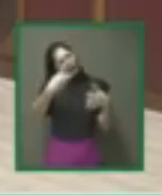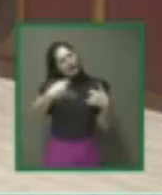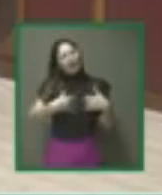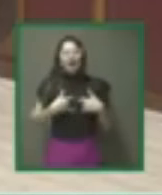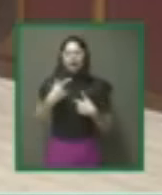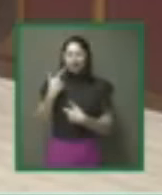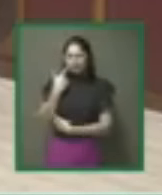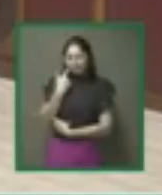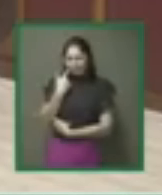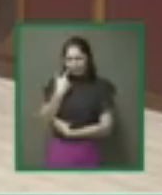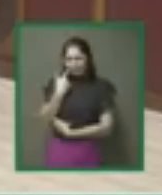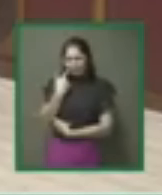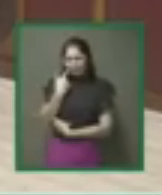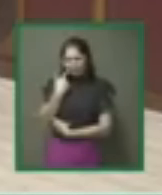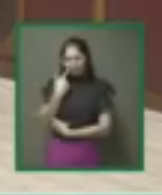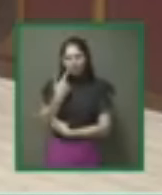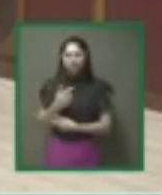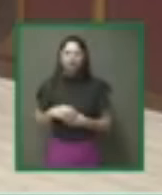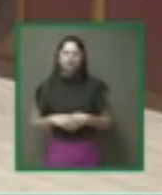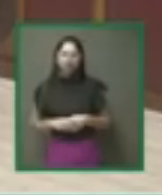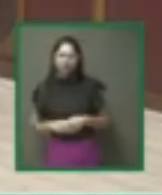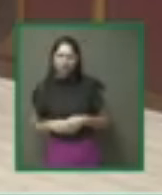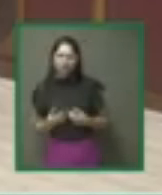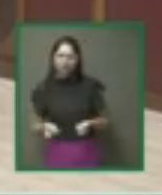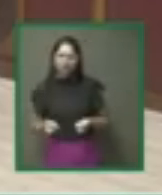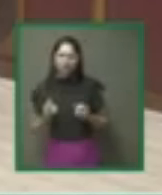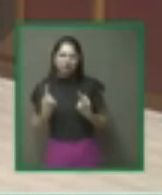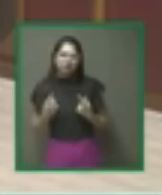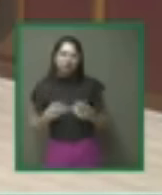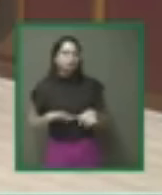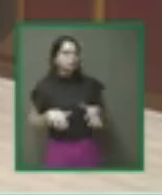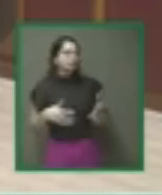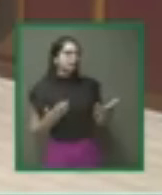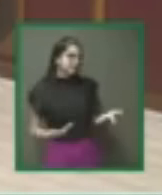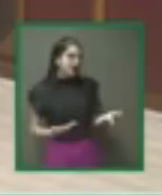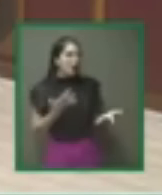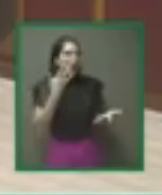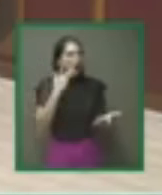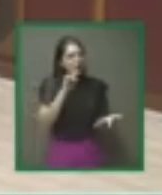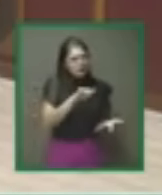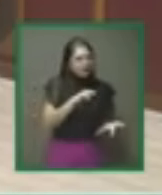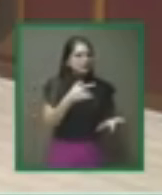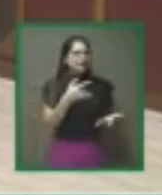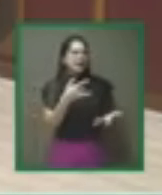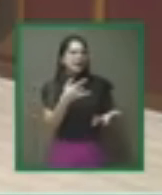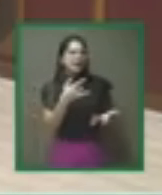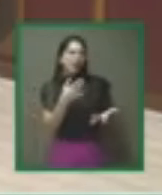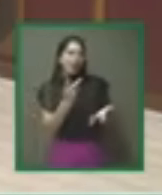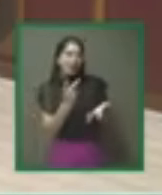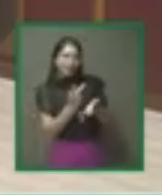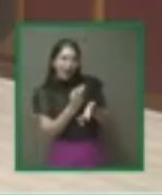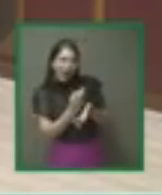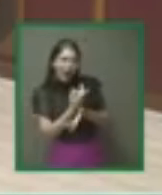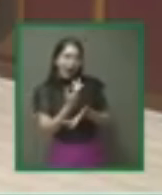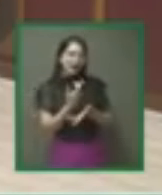Tentando criar uma situação. Eu achei aquilo estranho, eu falei, olha, colega, eu acho que você está um pouquinho equivocado, eu já sou